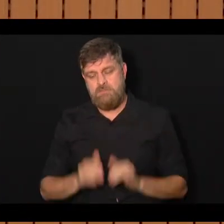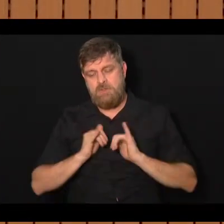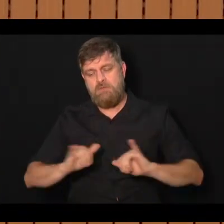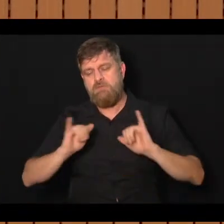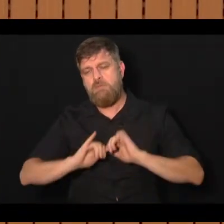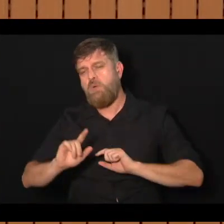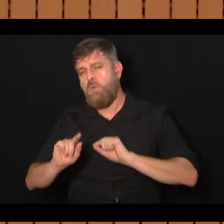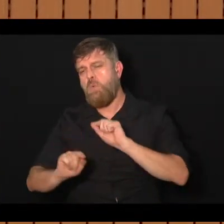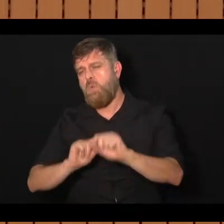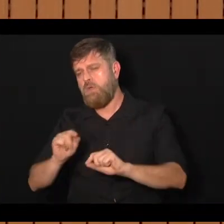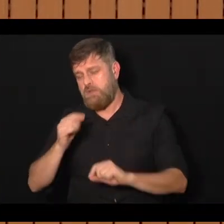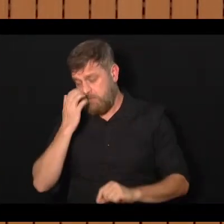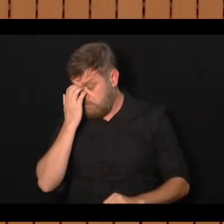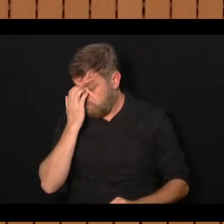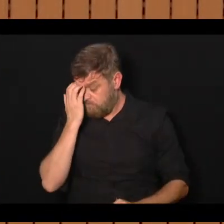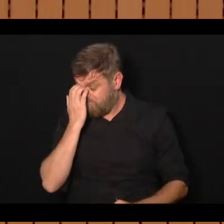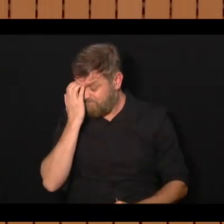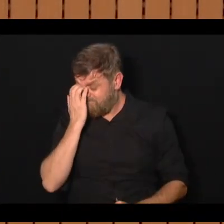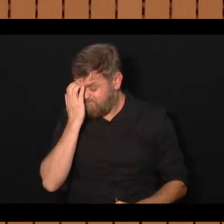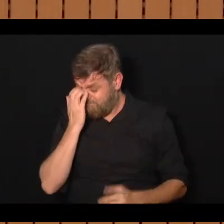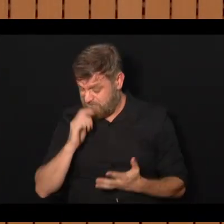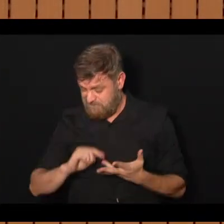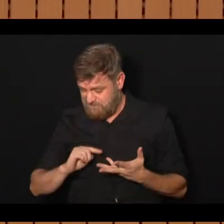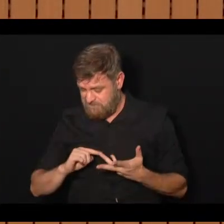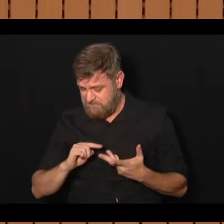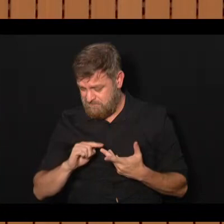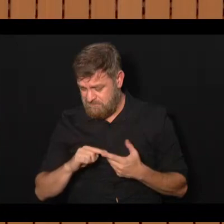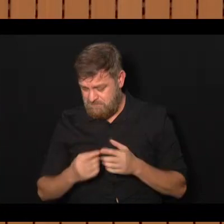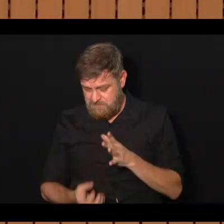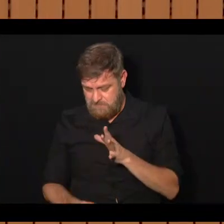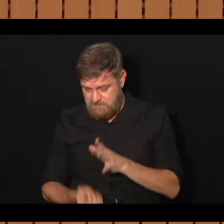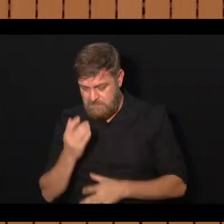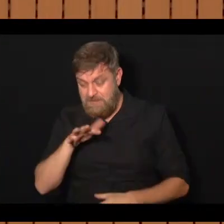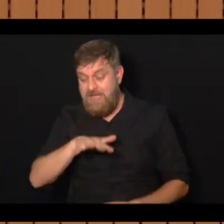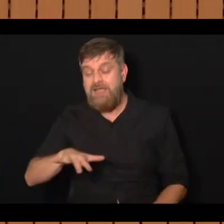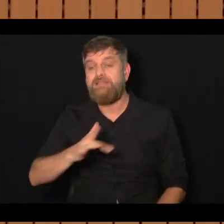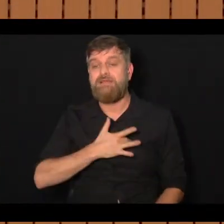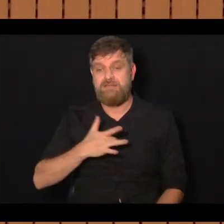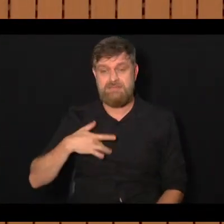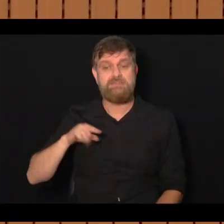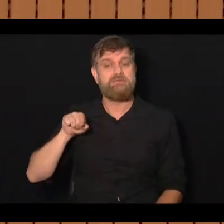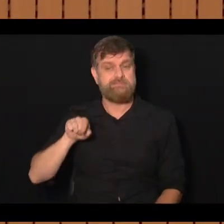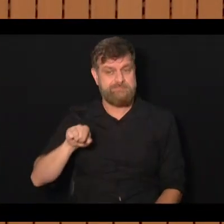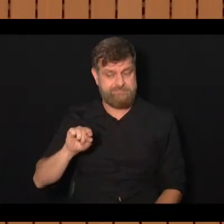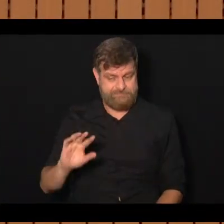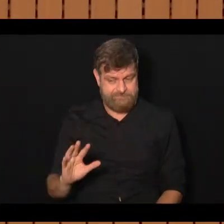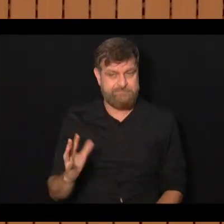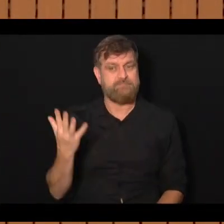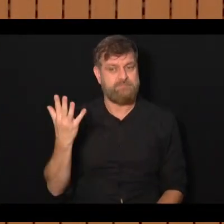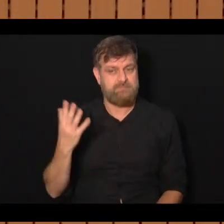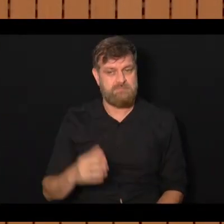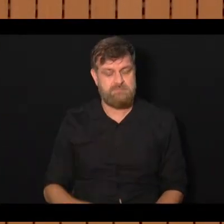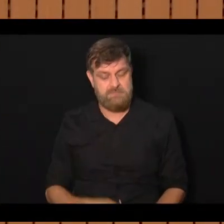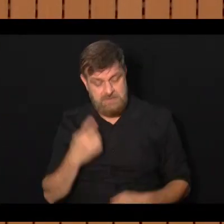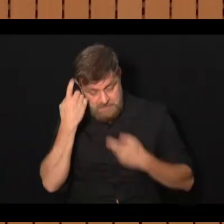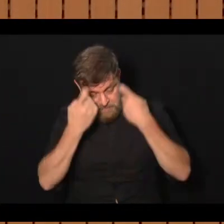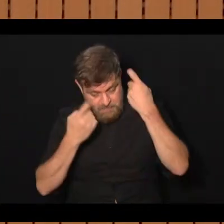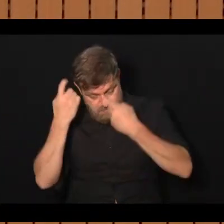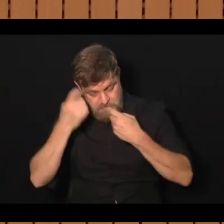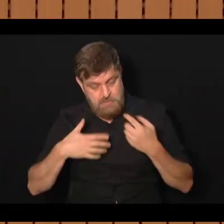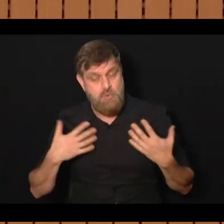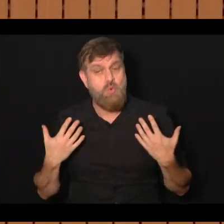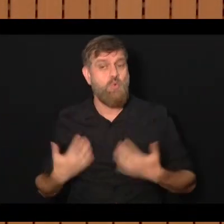aqui algumas situações que ocorrem na saúde pública, e isso me preocupa